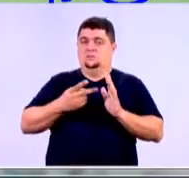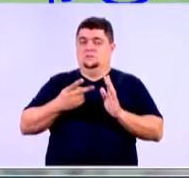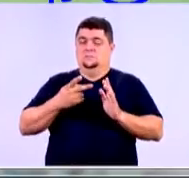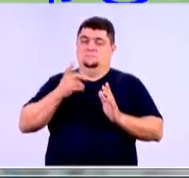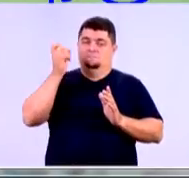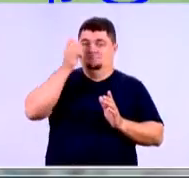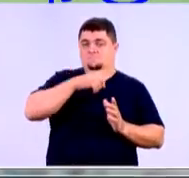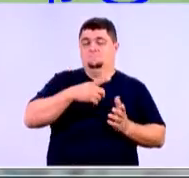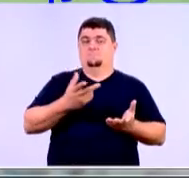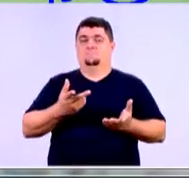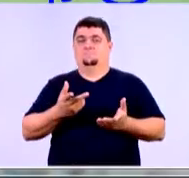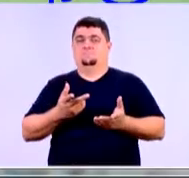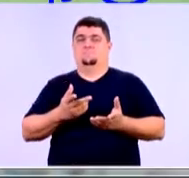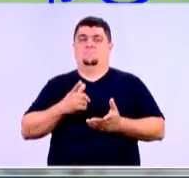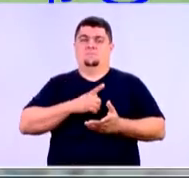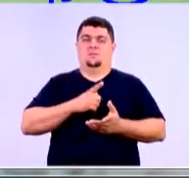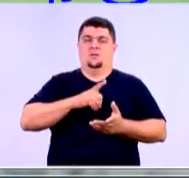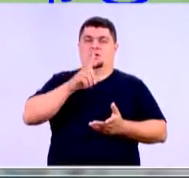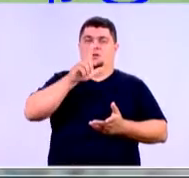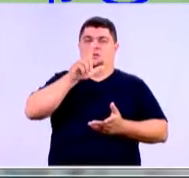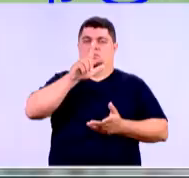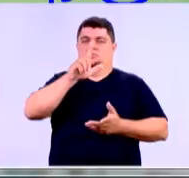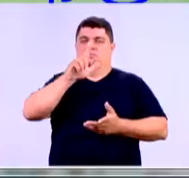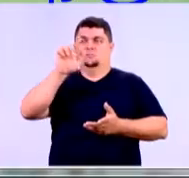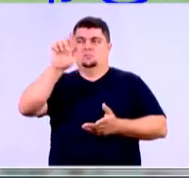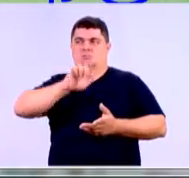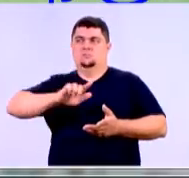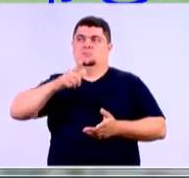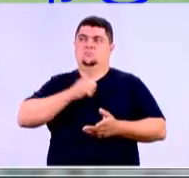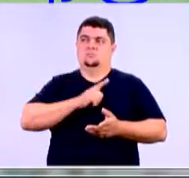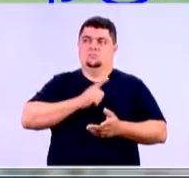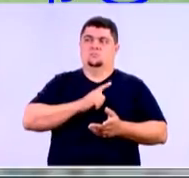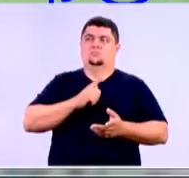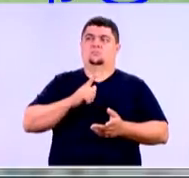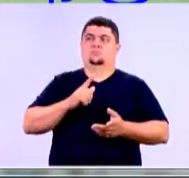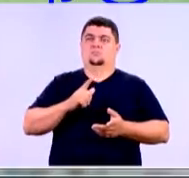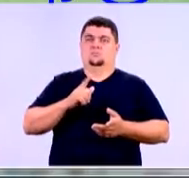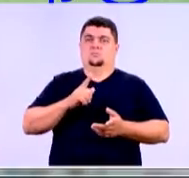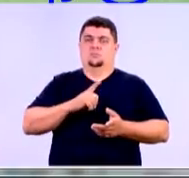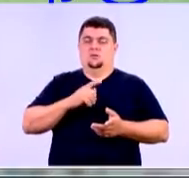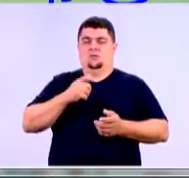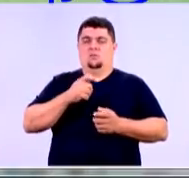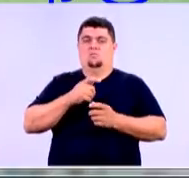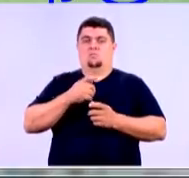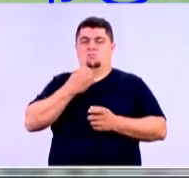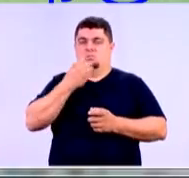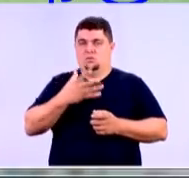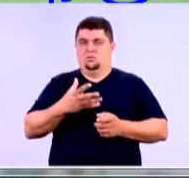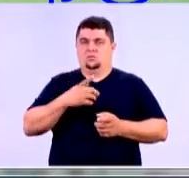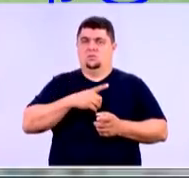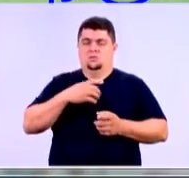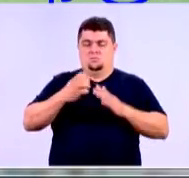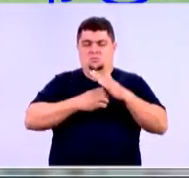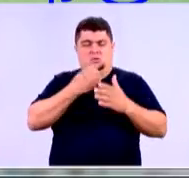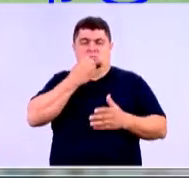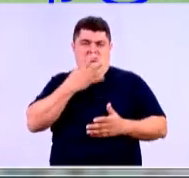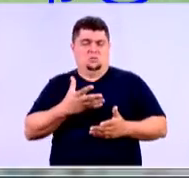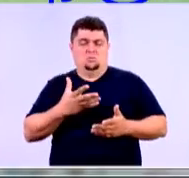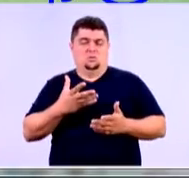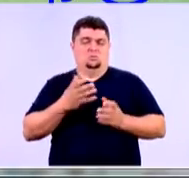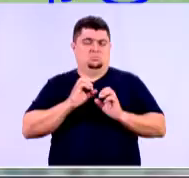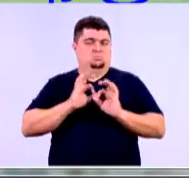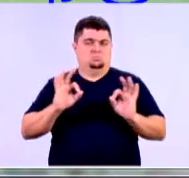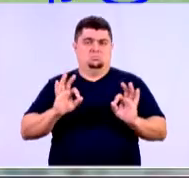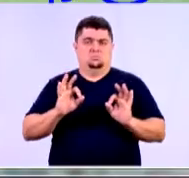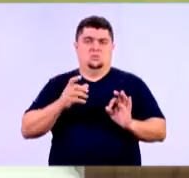descoberto. Então a liquidez geral aqui no nosso resultado, ela está coberta, está numa situação positiva, essa empresa está bem, né, professor? Essa empresa está muito